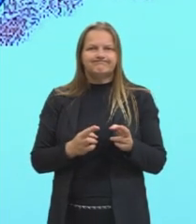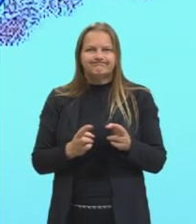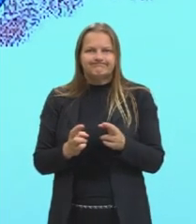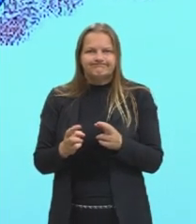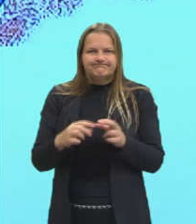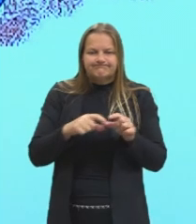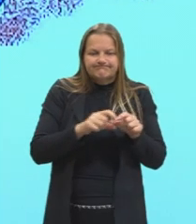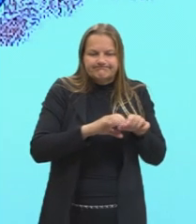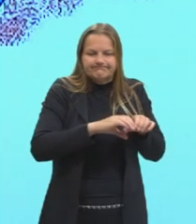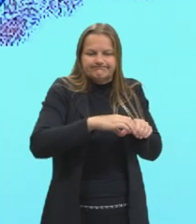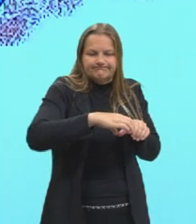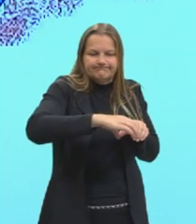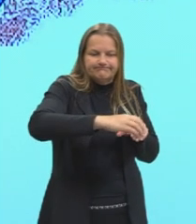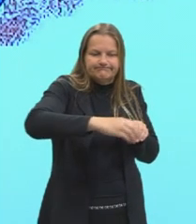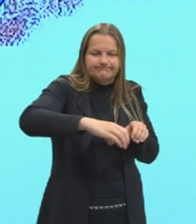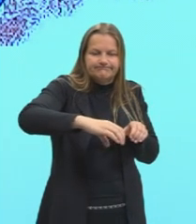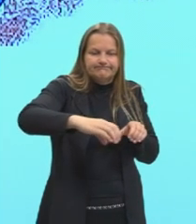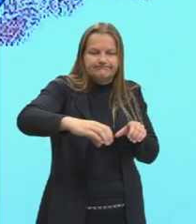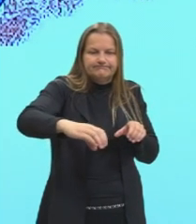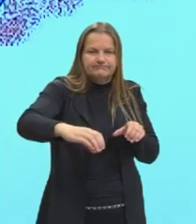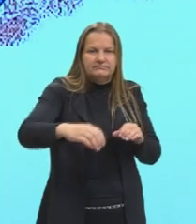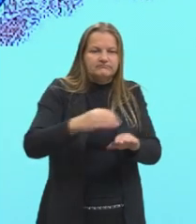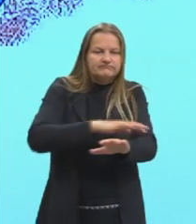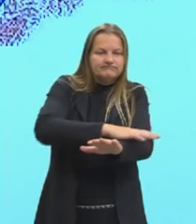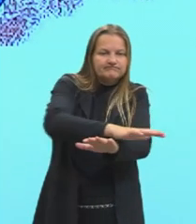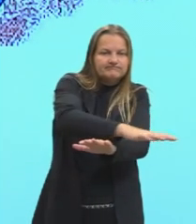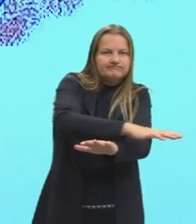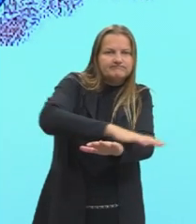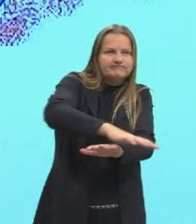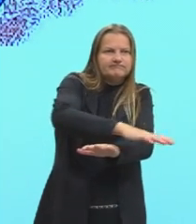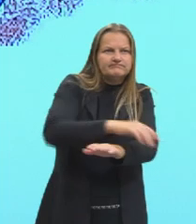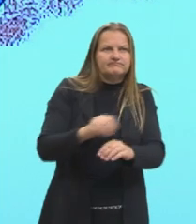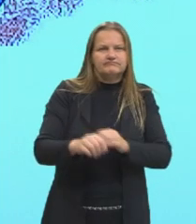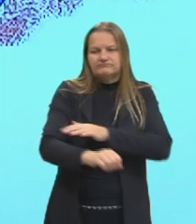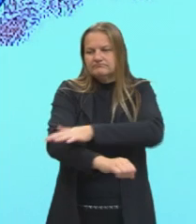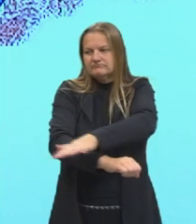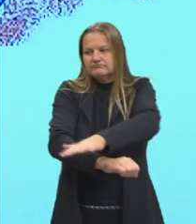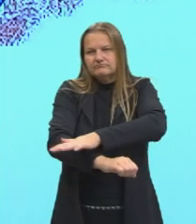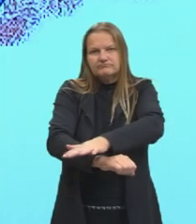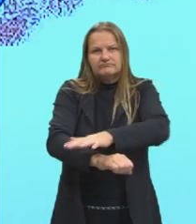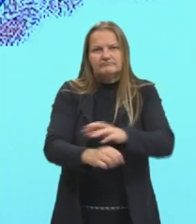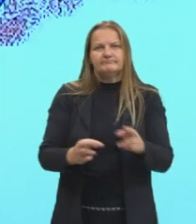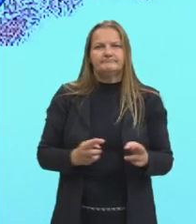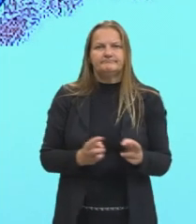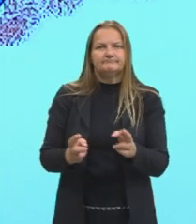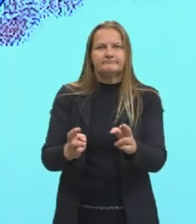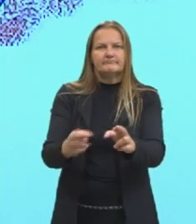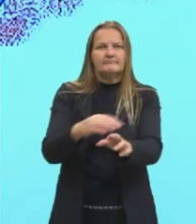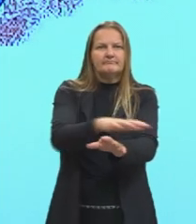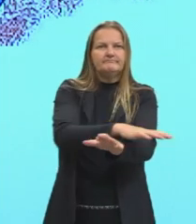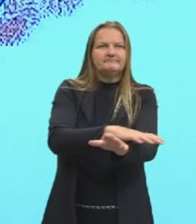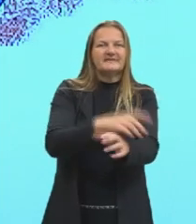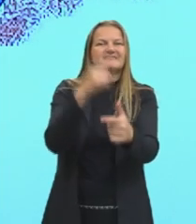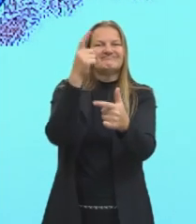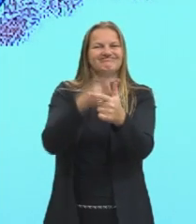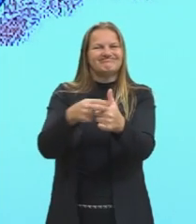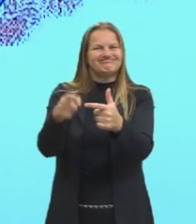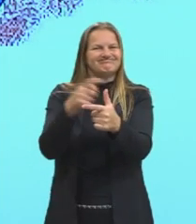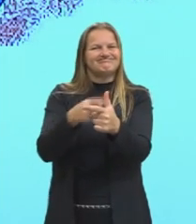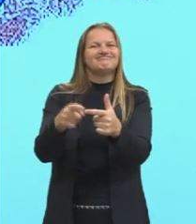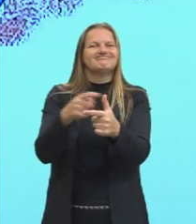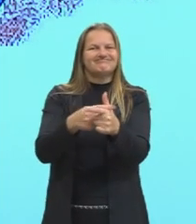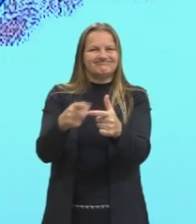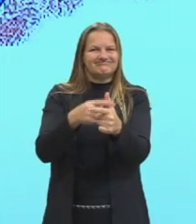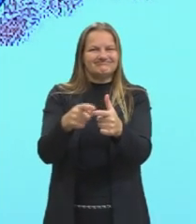e vamos ocupar as áreas de Várzea nessa parte aí que o Rio né ocuparia E aí vai dar problema né